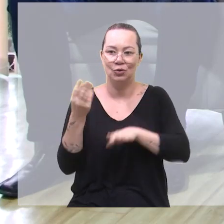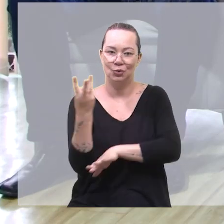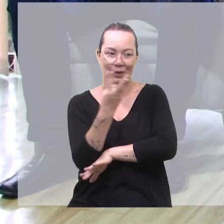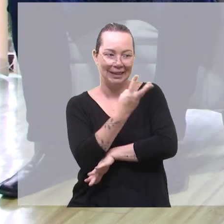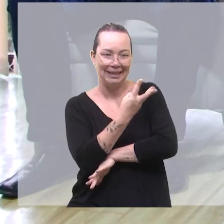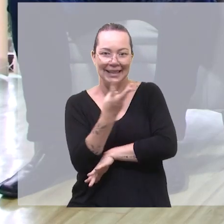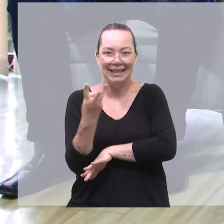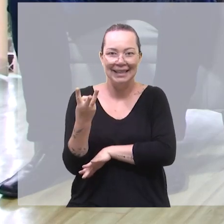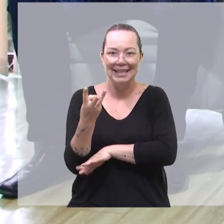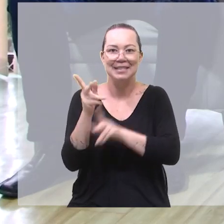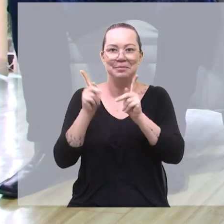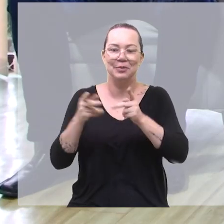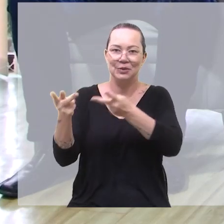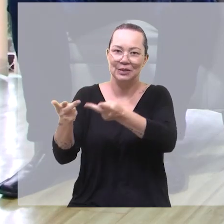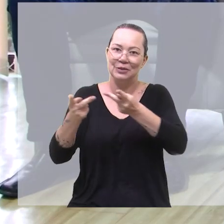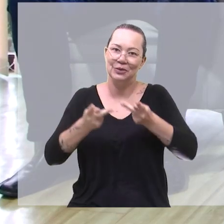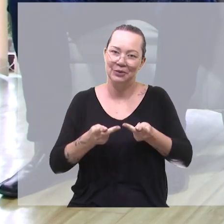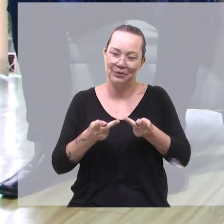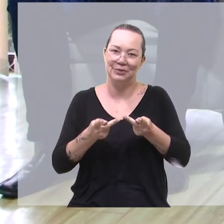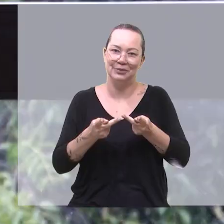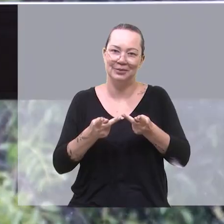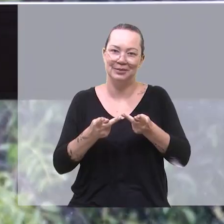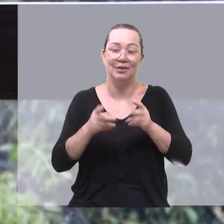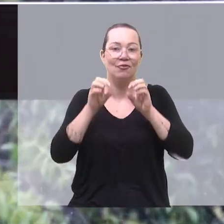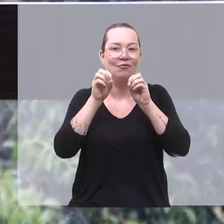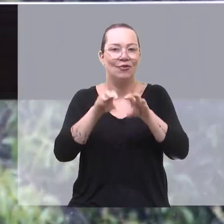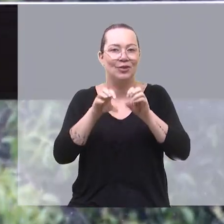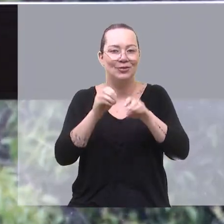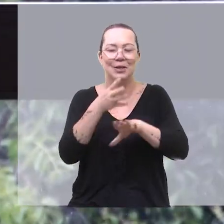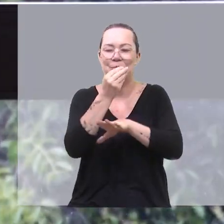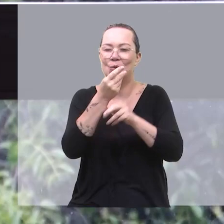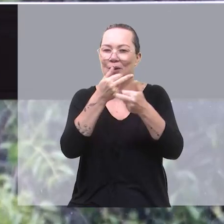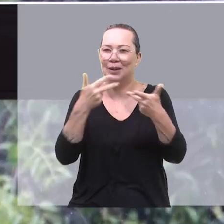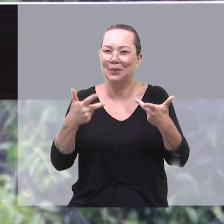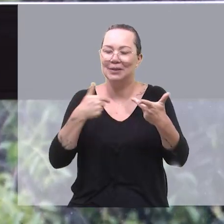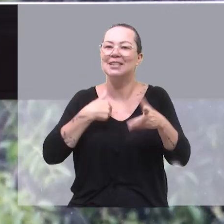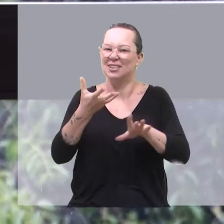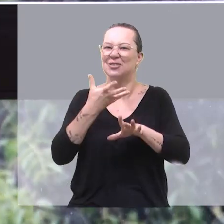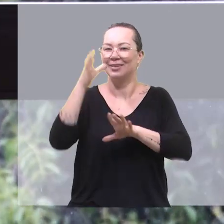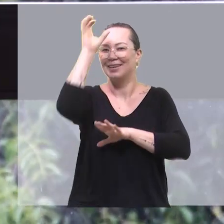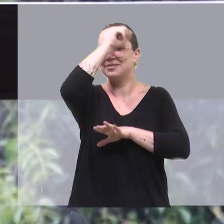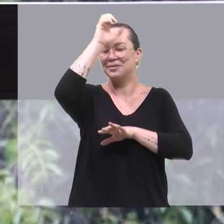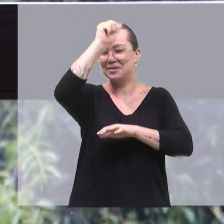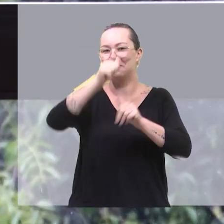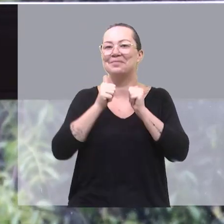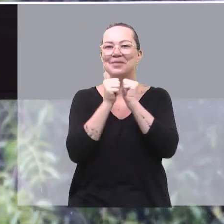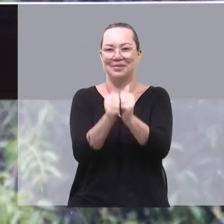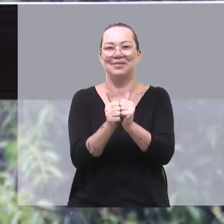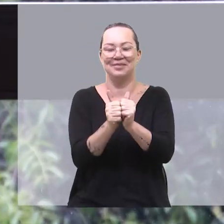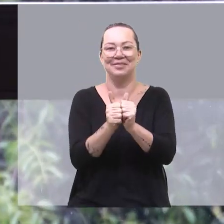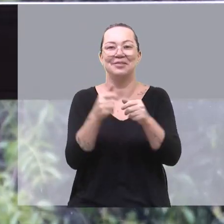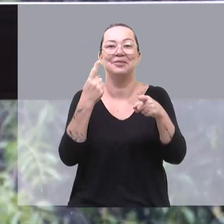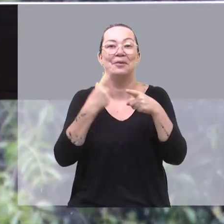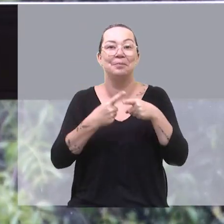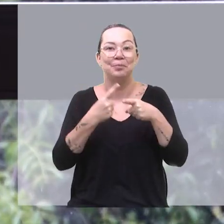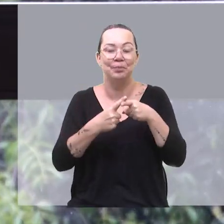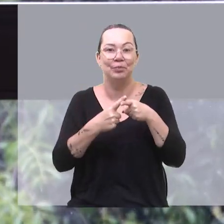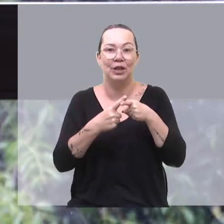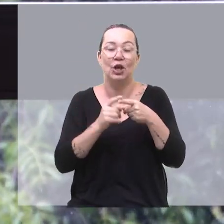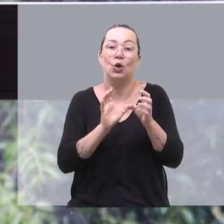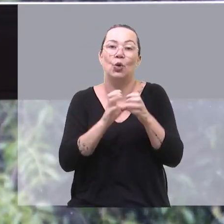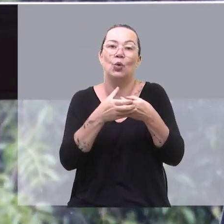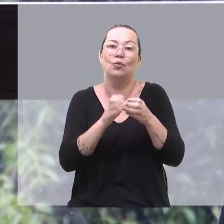com 3 convidados que vão nos ensinar muito. E eu quero muito aprender com eles,